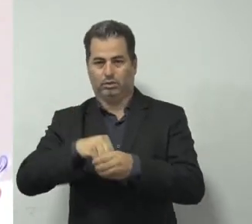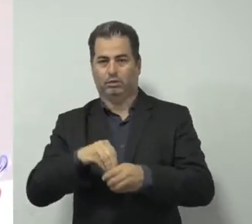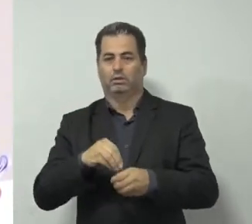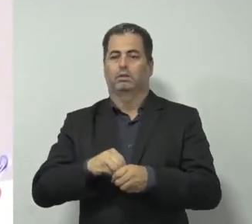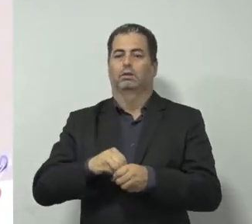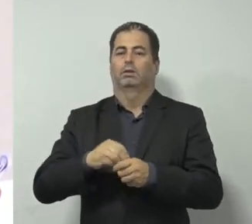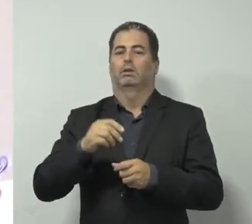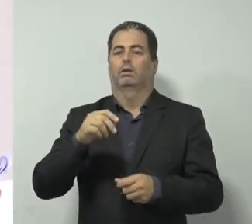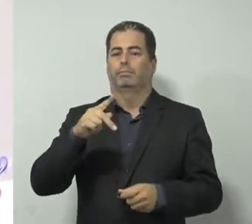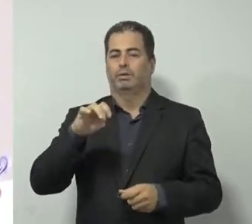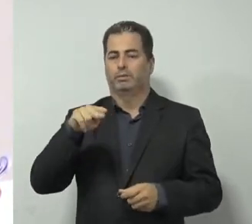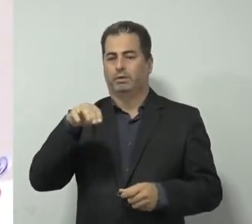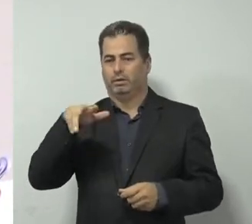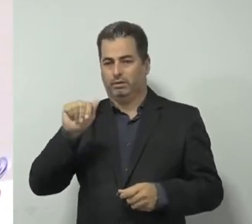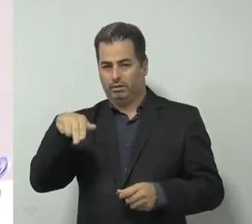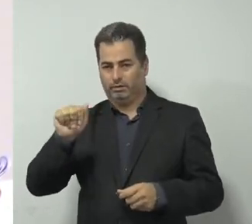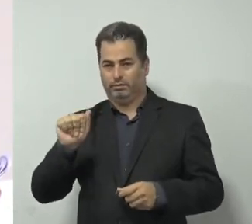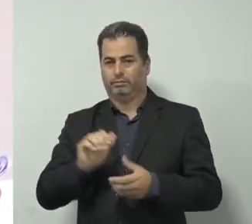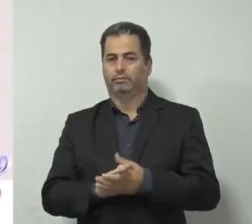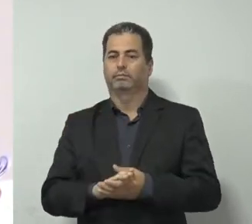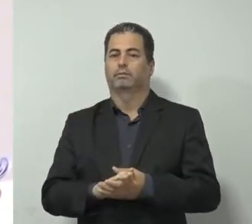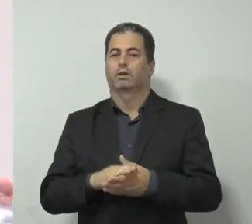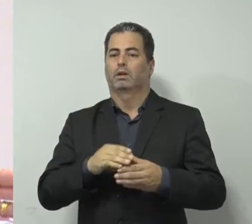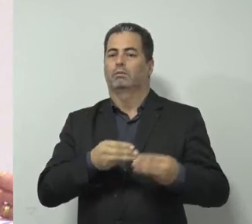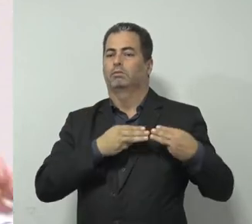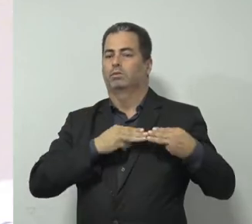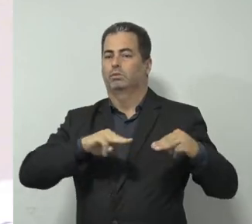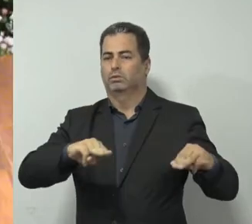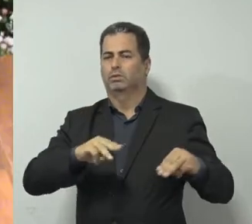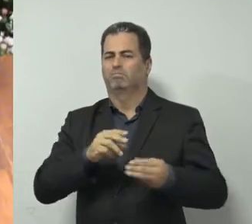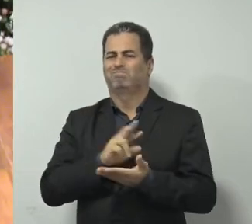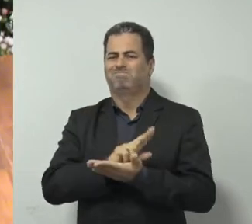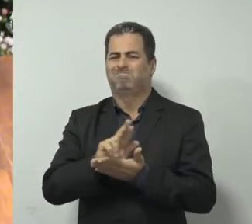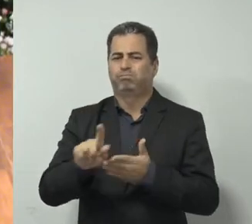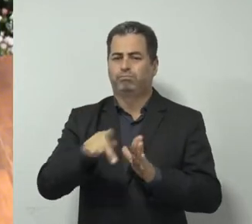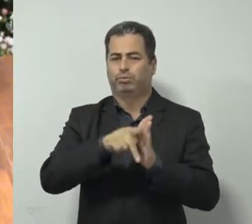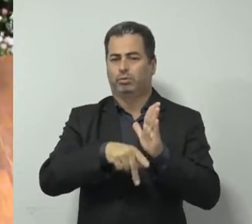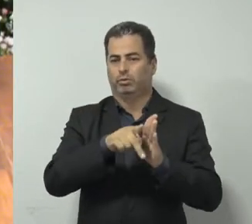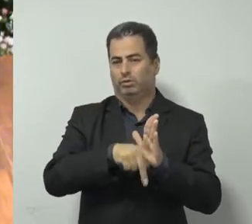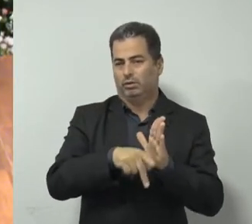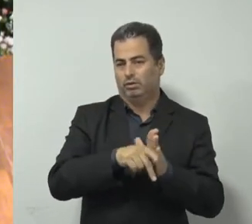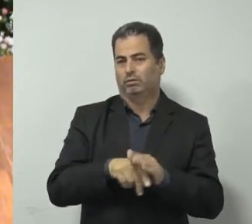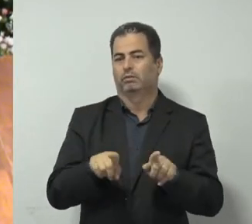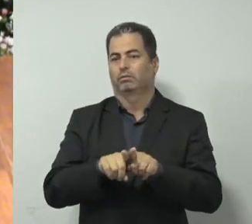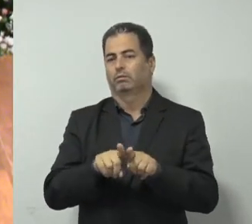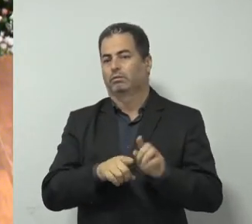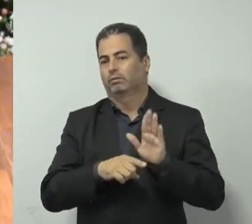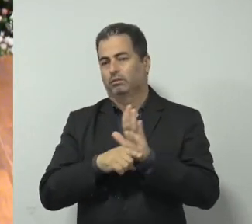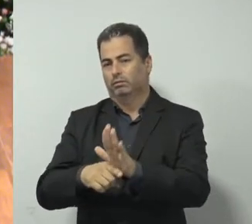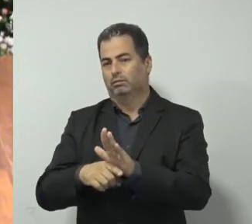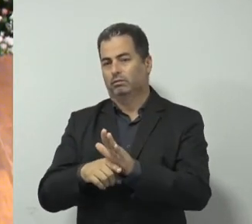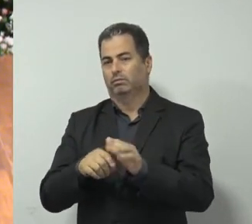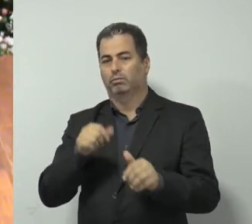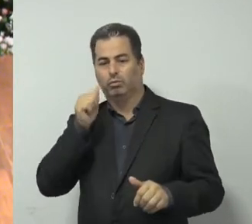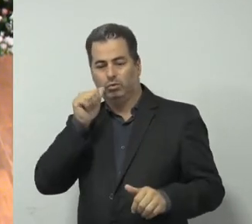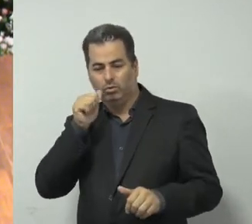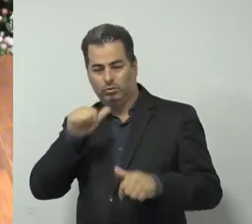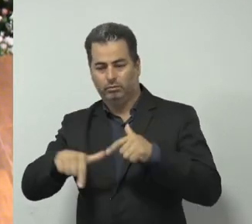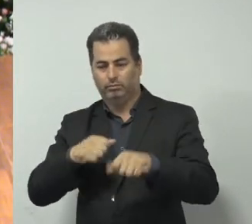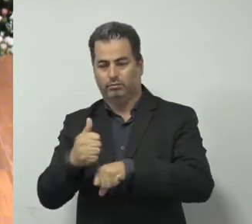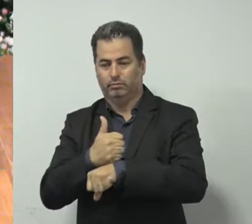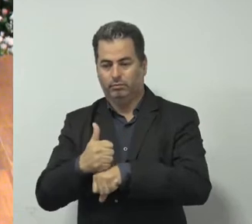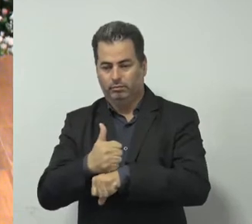Central. Missionário em vários projetos sociais da cidade, como mentor e treinadora de mulheres no universo profissional e